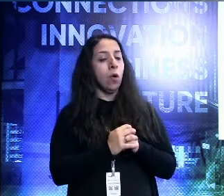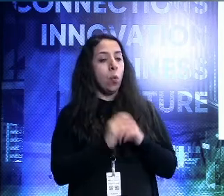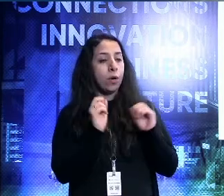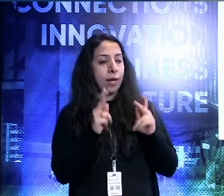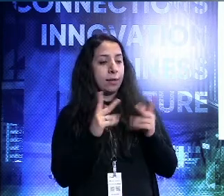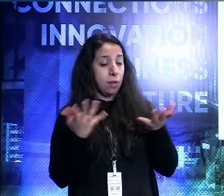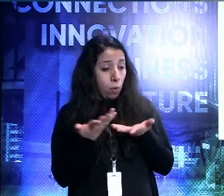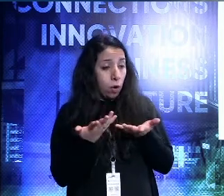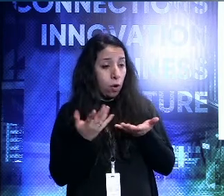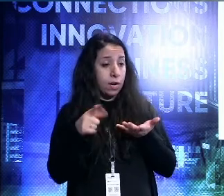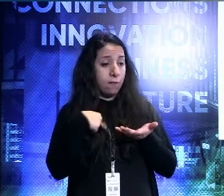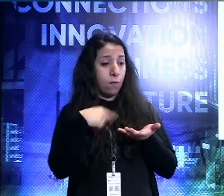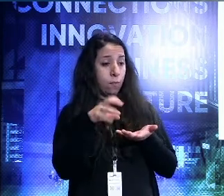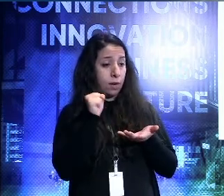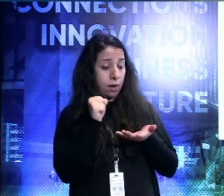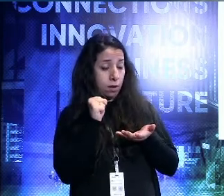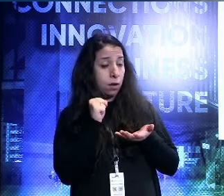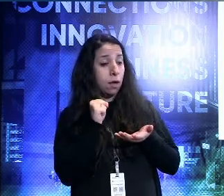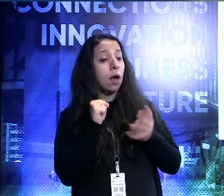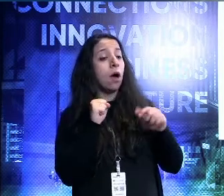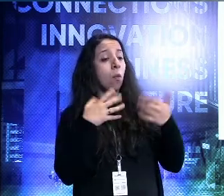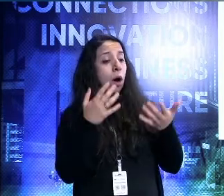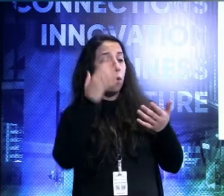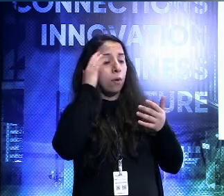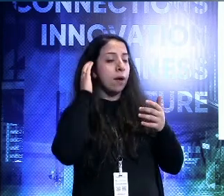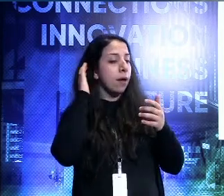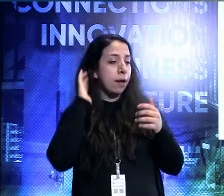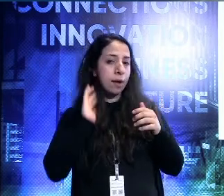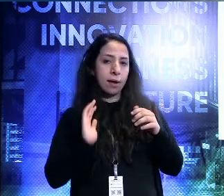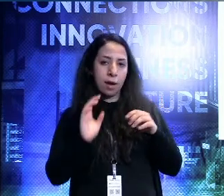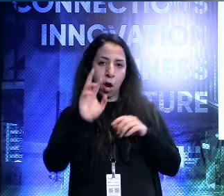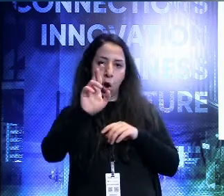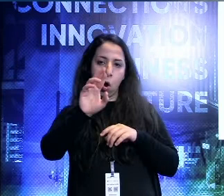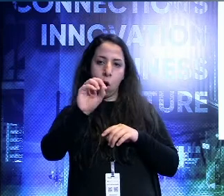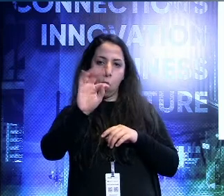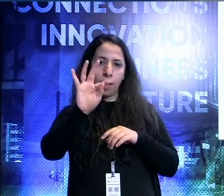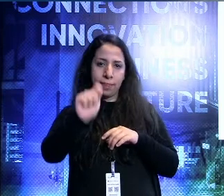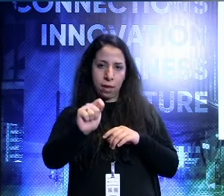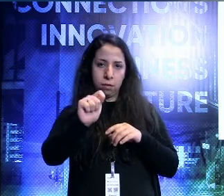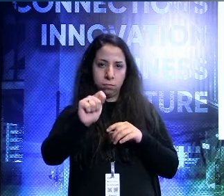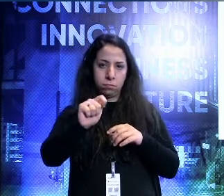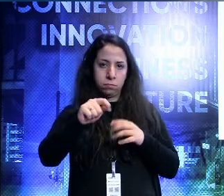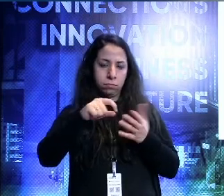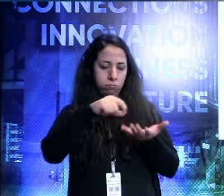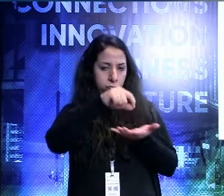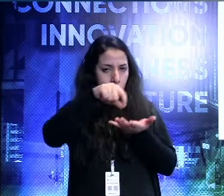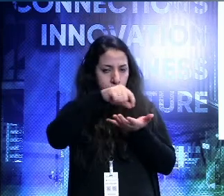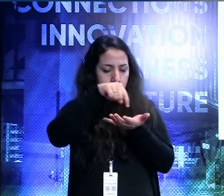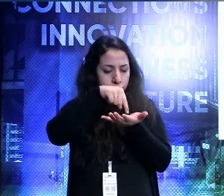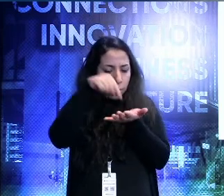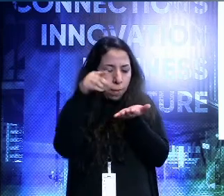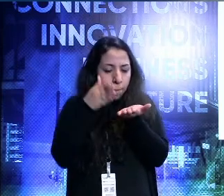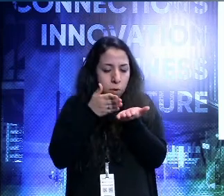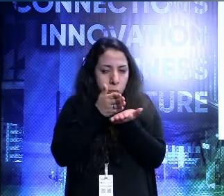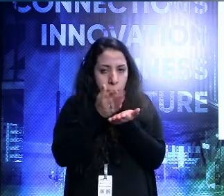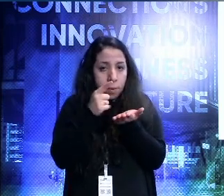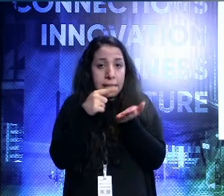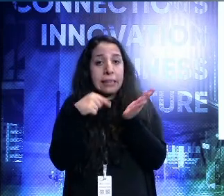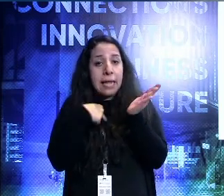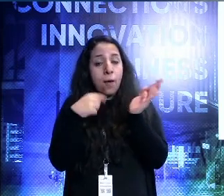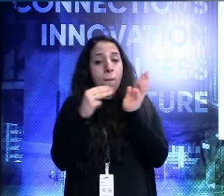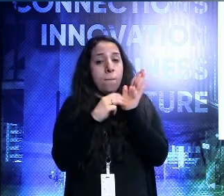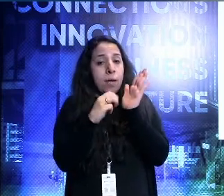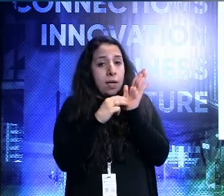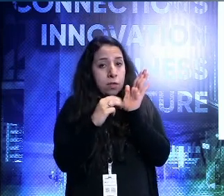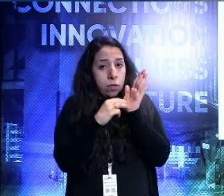a minha interface é rota. Então, eu tenho ali um método, né, uma assinatura de método, que é